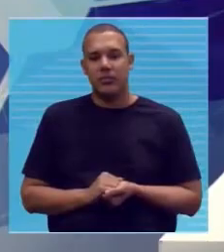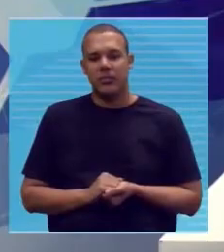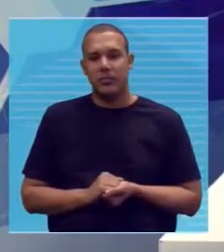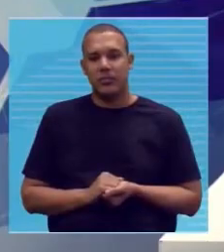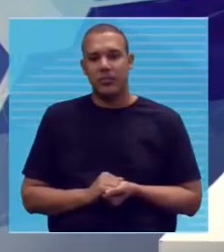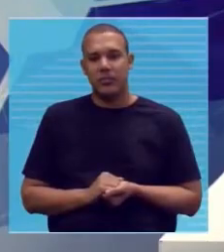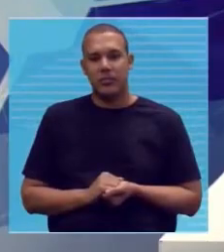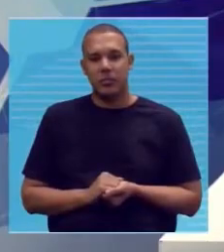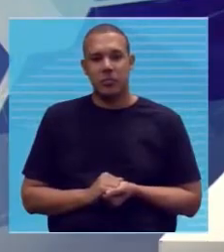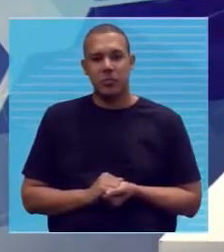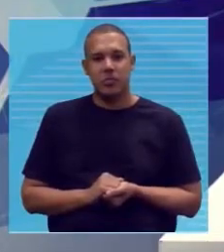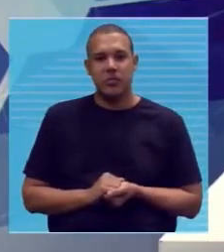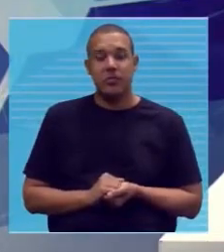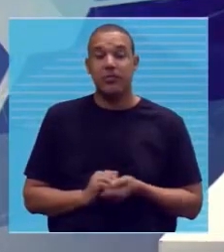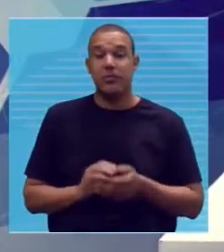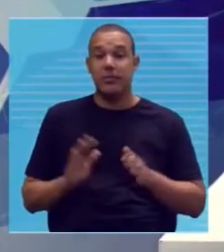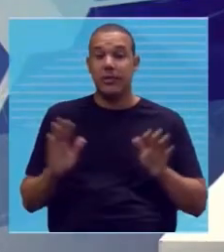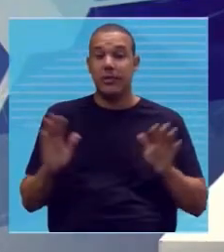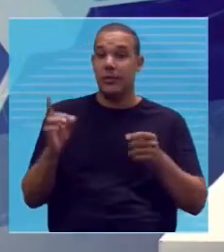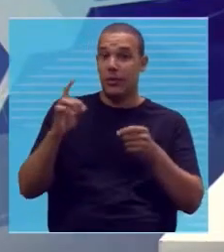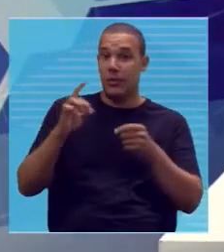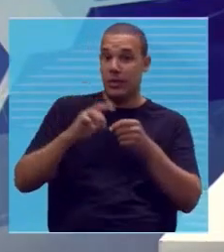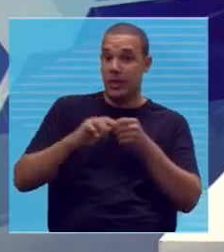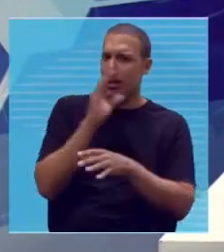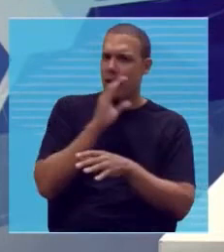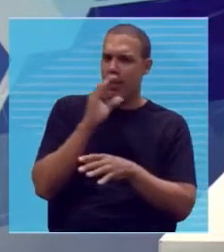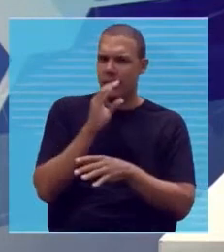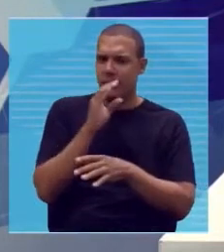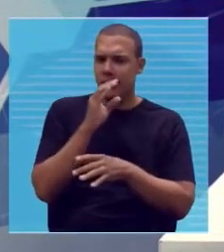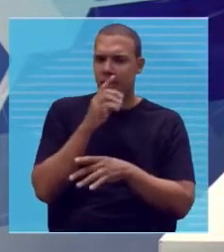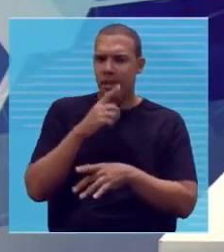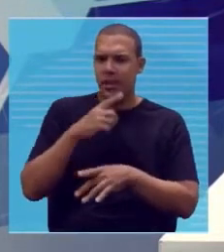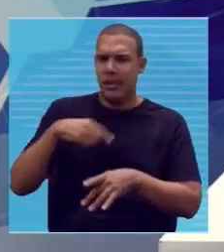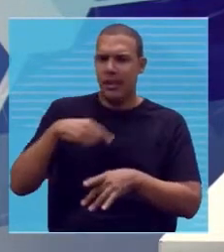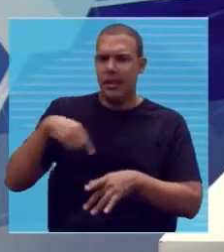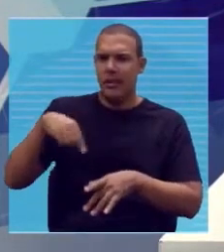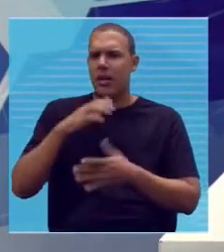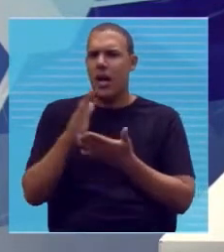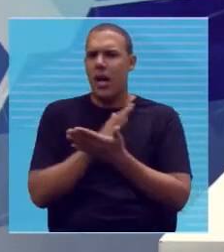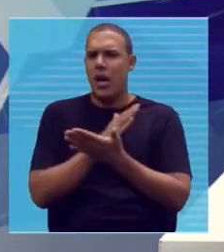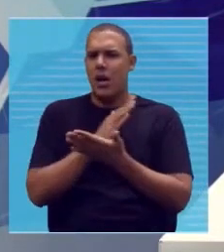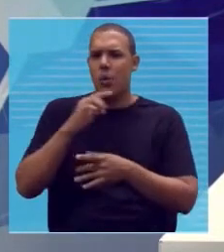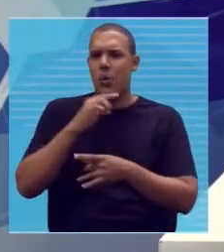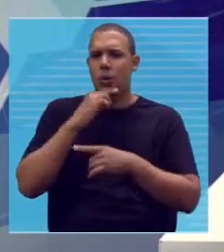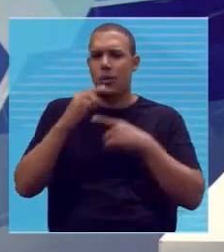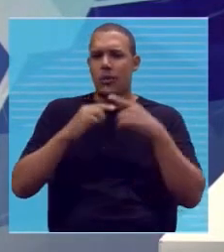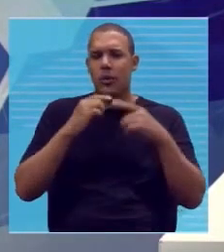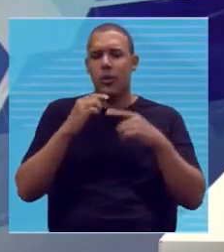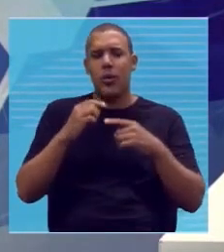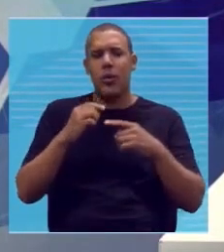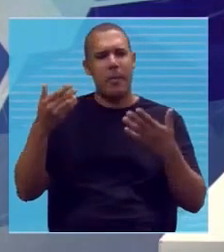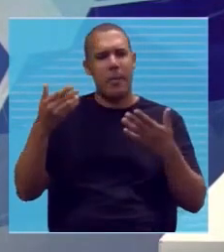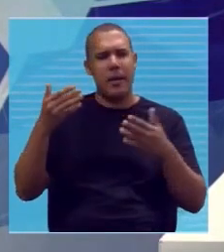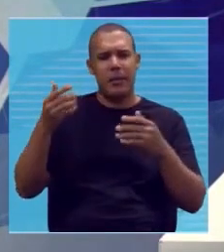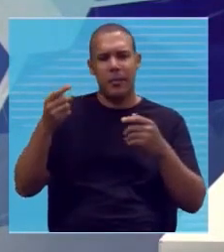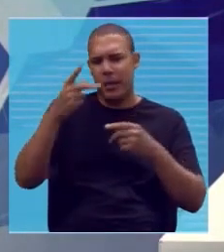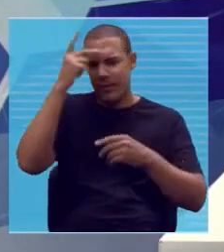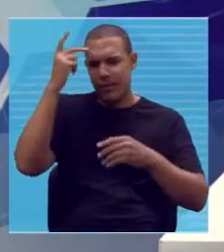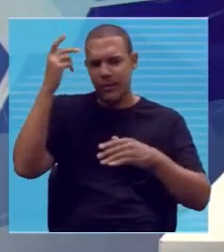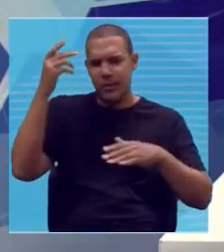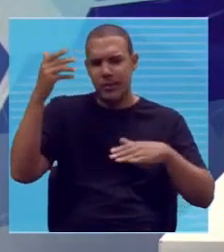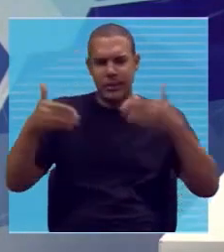Olha, a gente volta. Não falei que era rápido? E aí? Você ficou com alguma dúvida? Opa, mais gente chegando aqui. Boa noite,